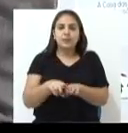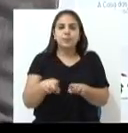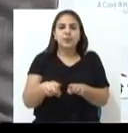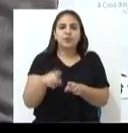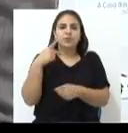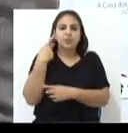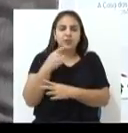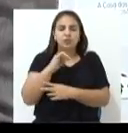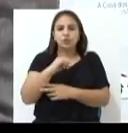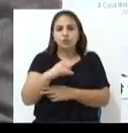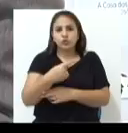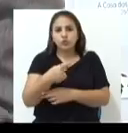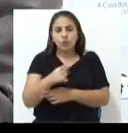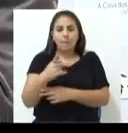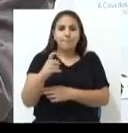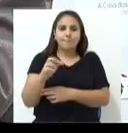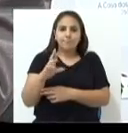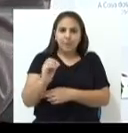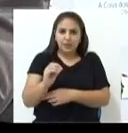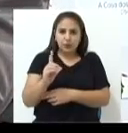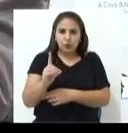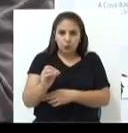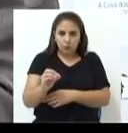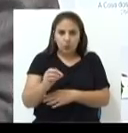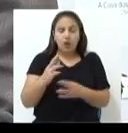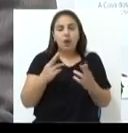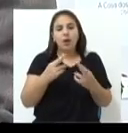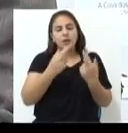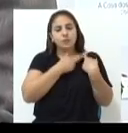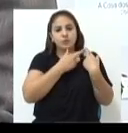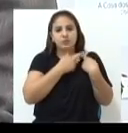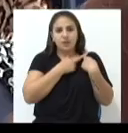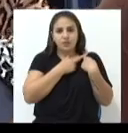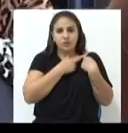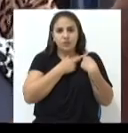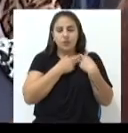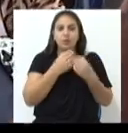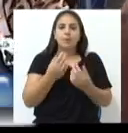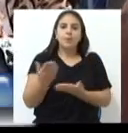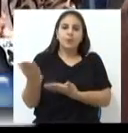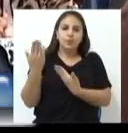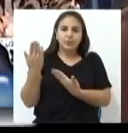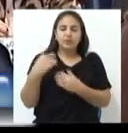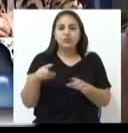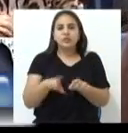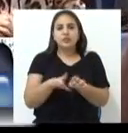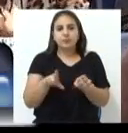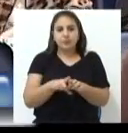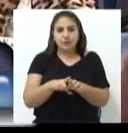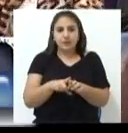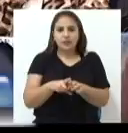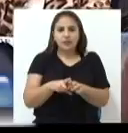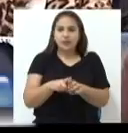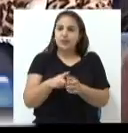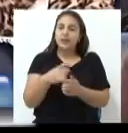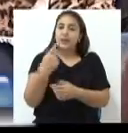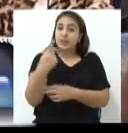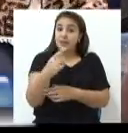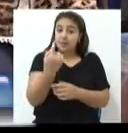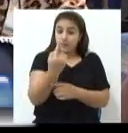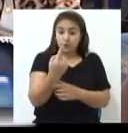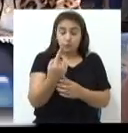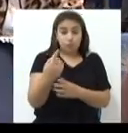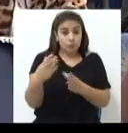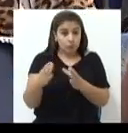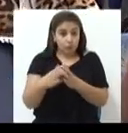João Pedro Nunes, o responsável por esta bela homenagem. O professor Agostinho Botti. Foi ele mais um grupo